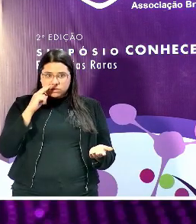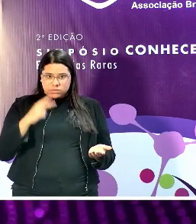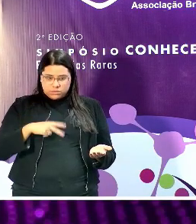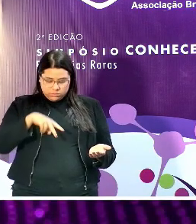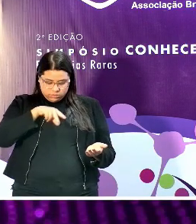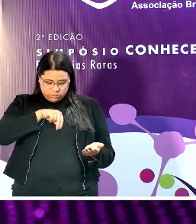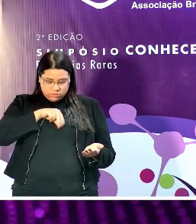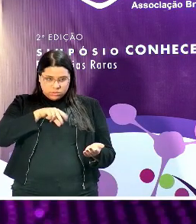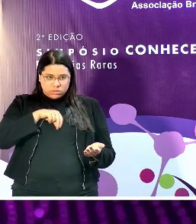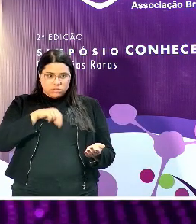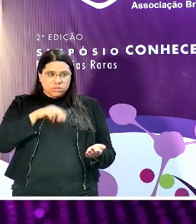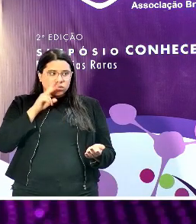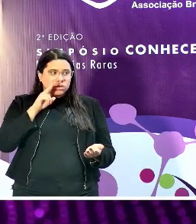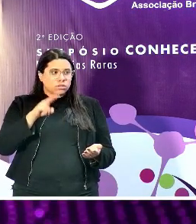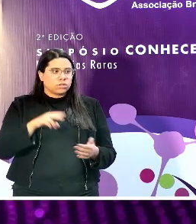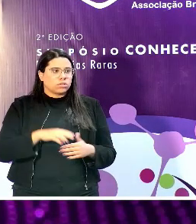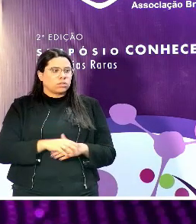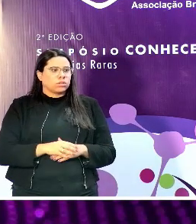vocês.